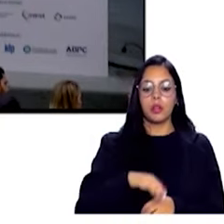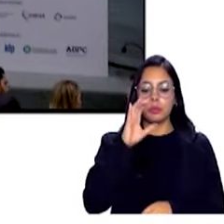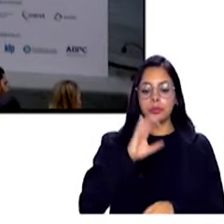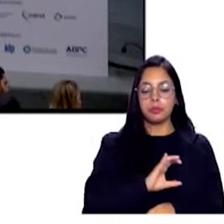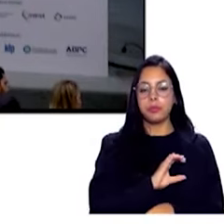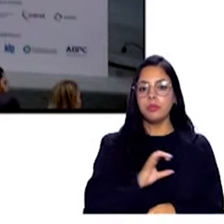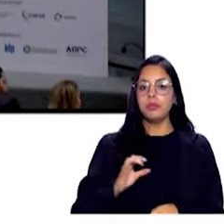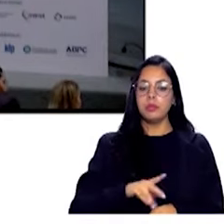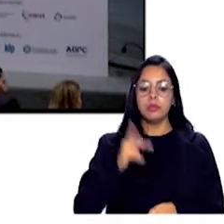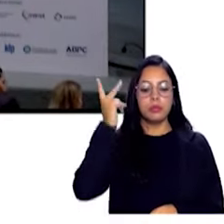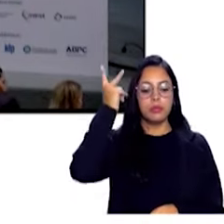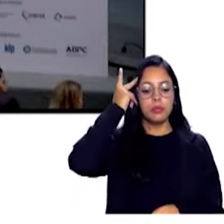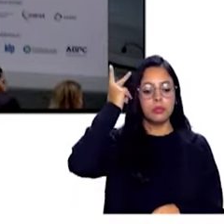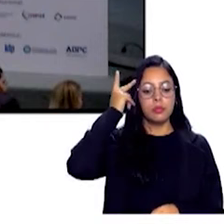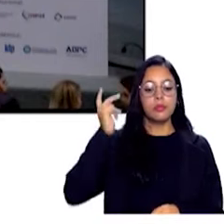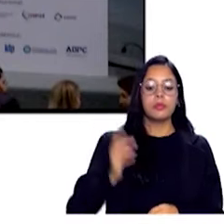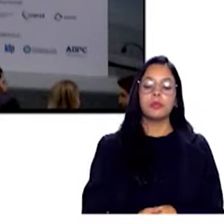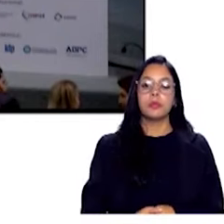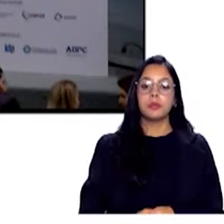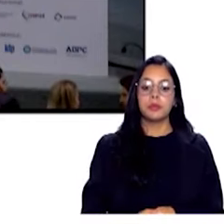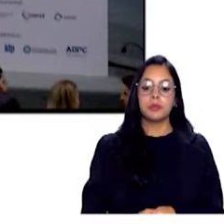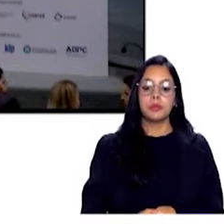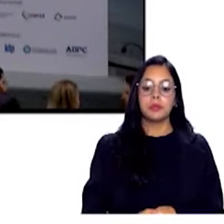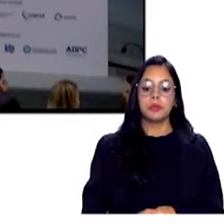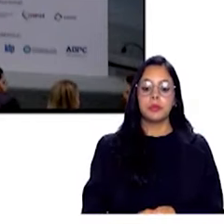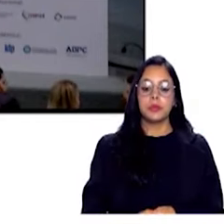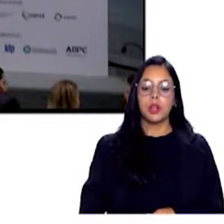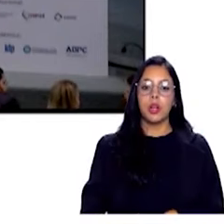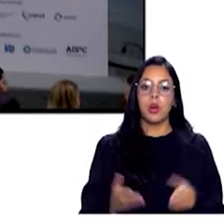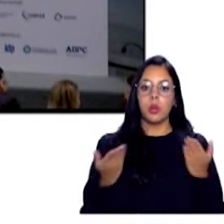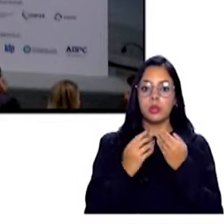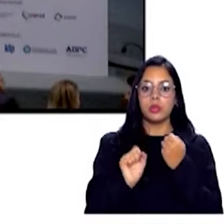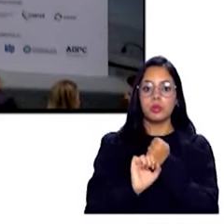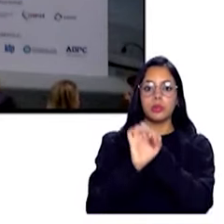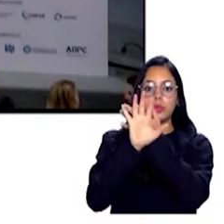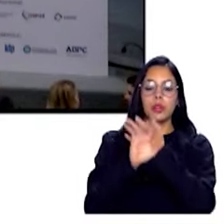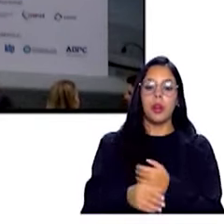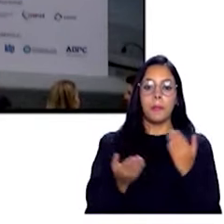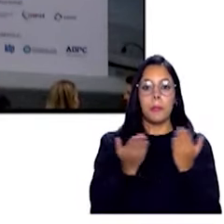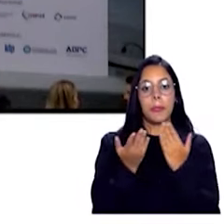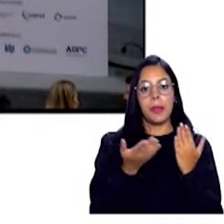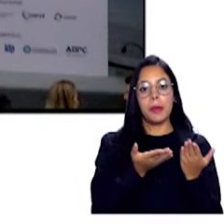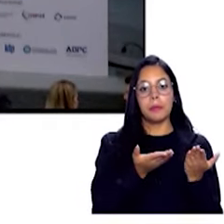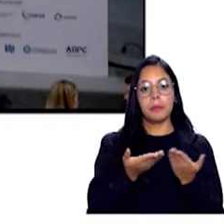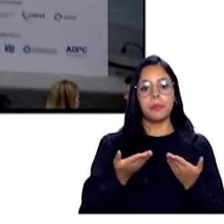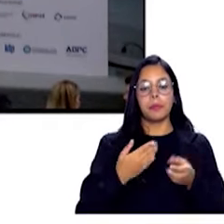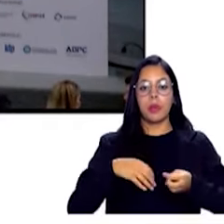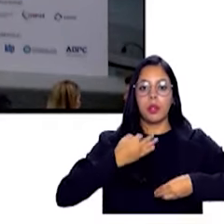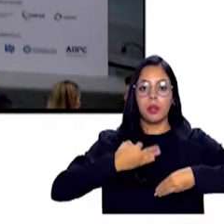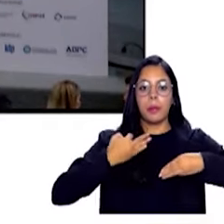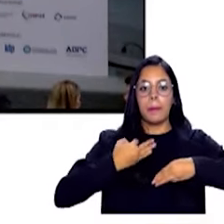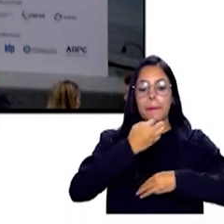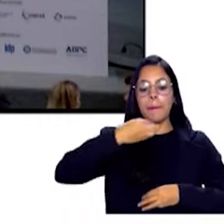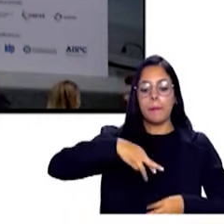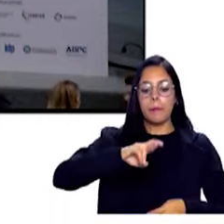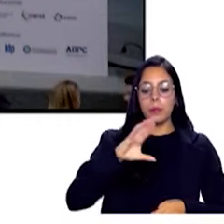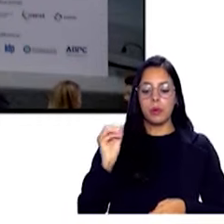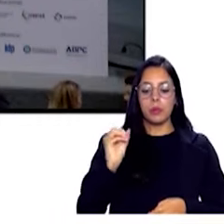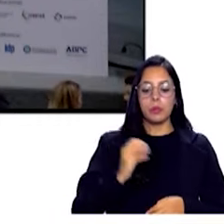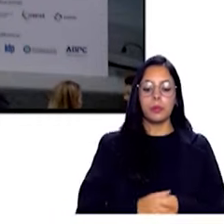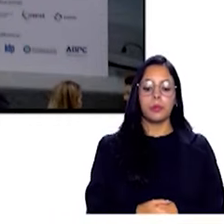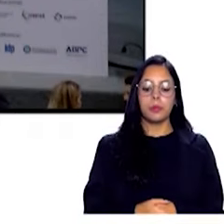Paulo que participa por vídeoconferência com a palavra o senhor Ministro Mauro Cel